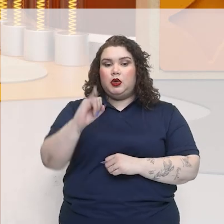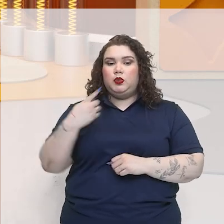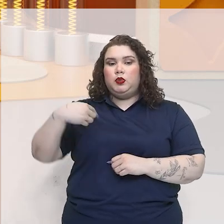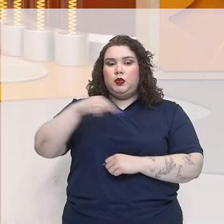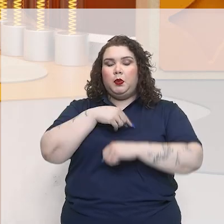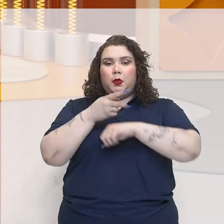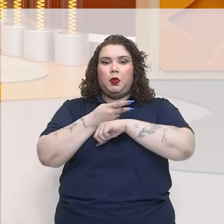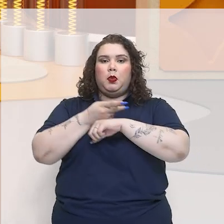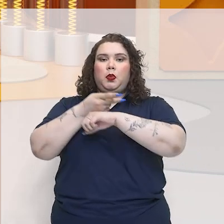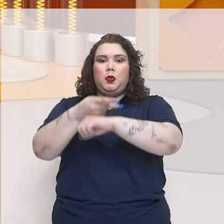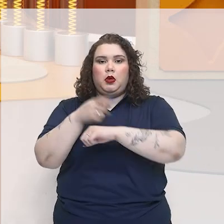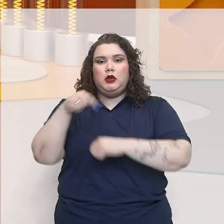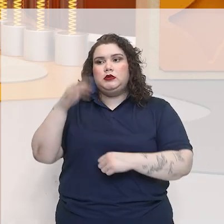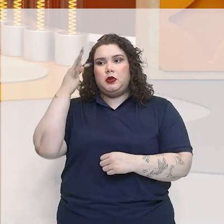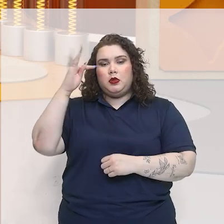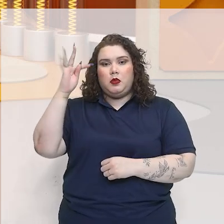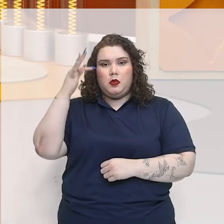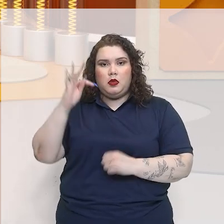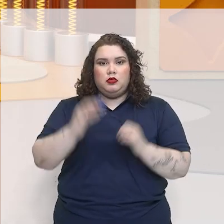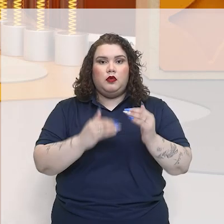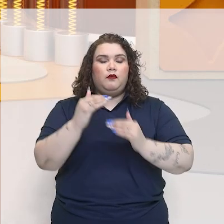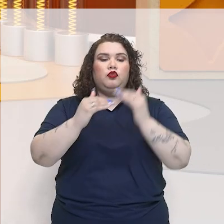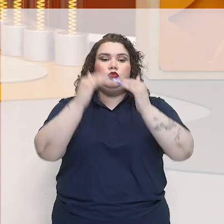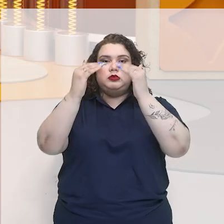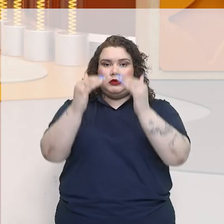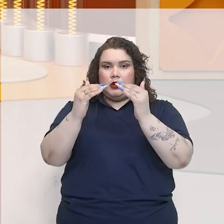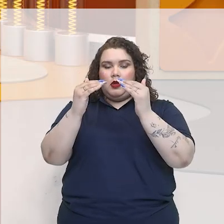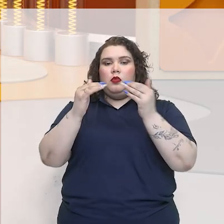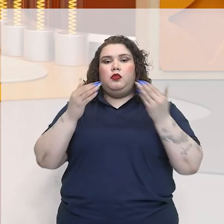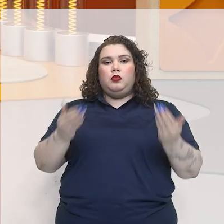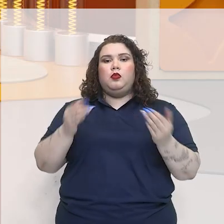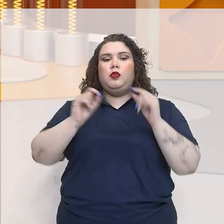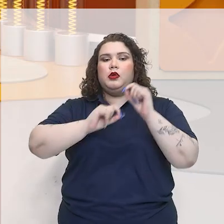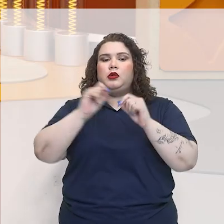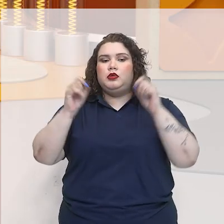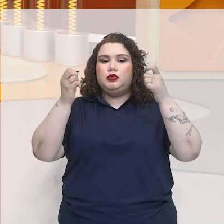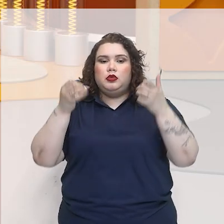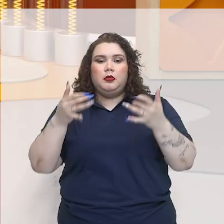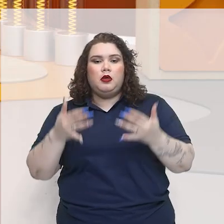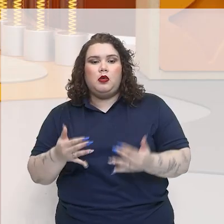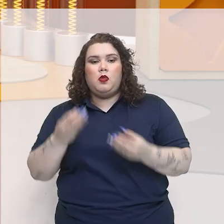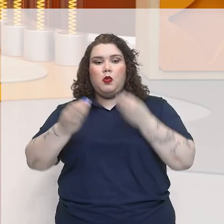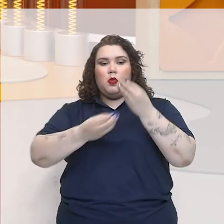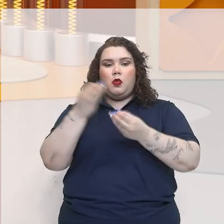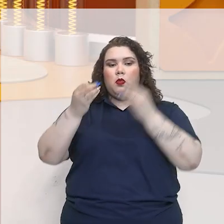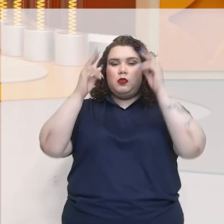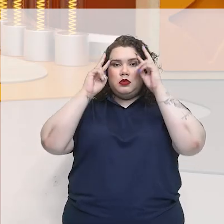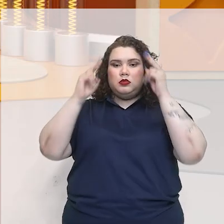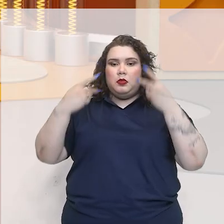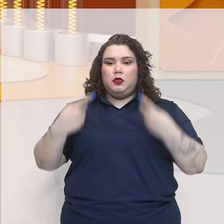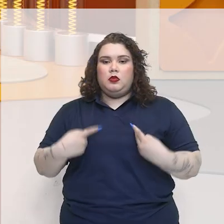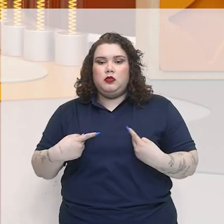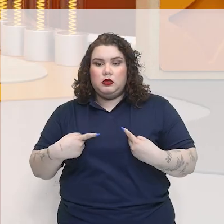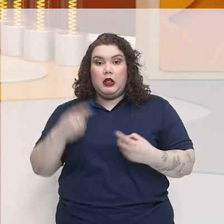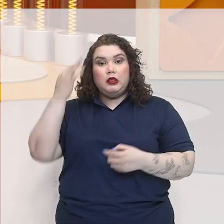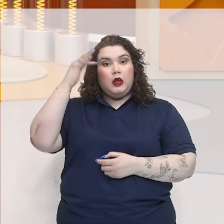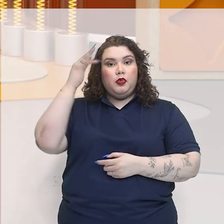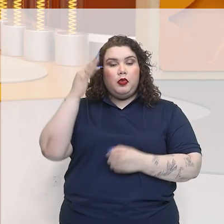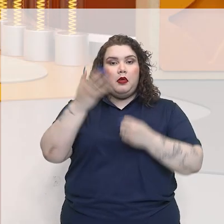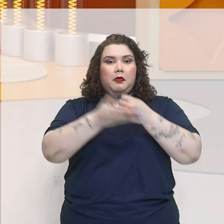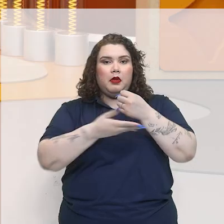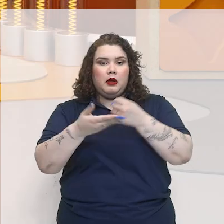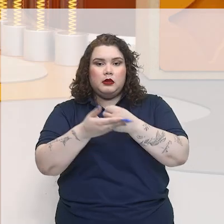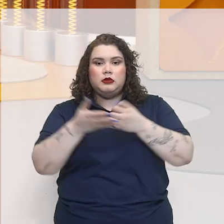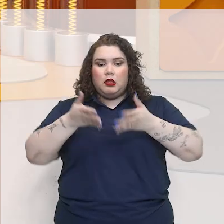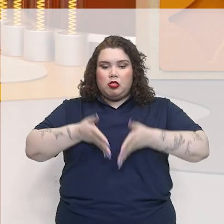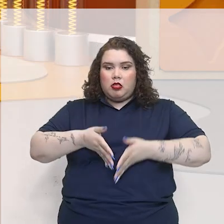aí essa teoria da evolução das espécies, que vai falar, então, aí, né, como que o ser humano, teoricamente, ele